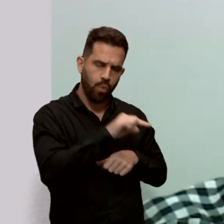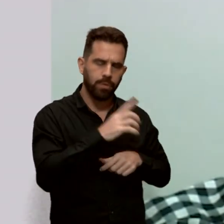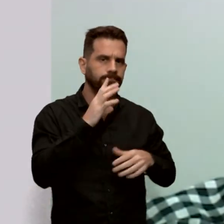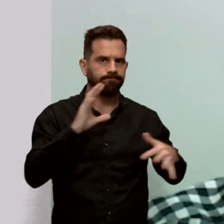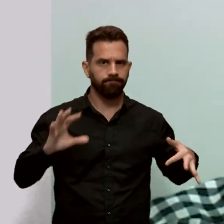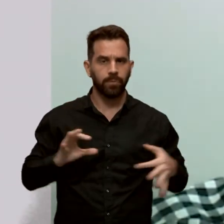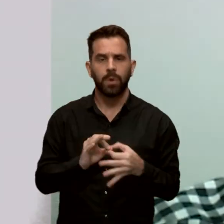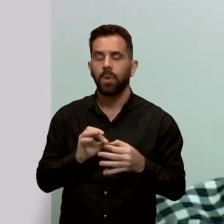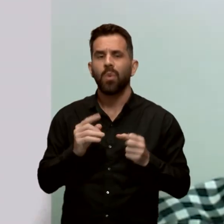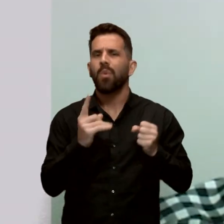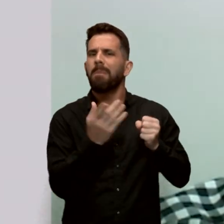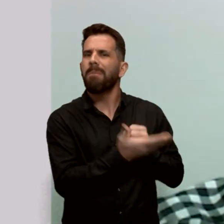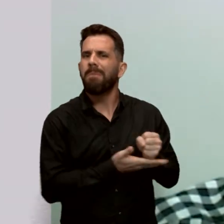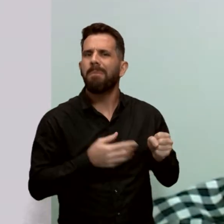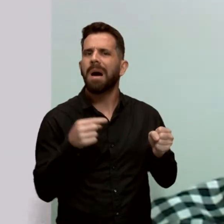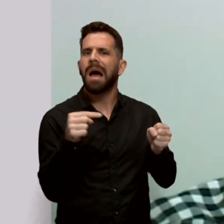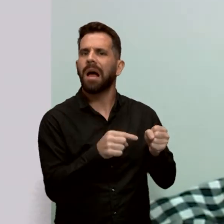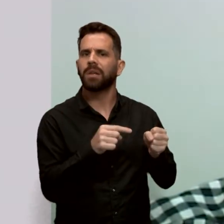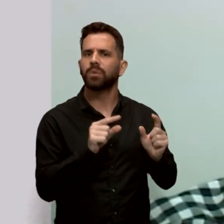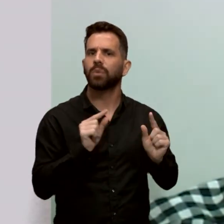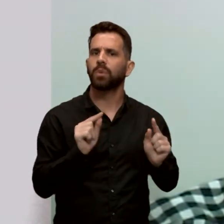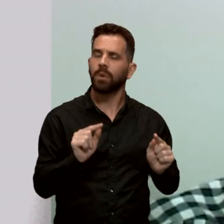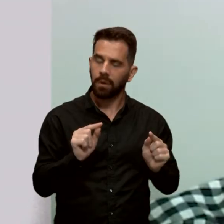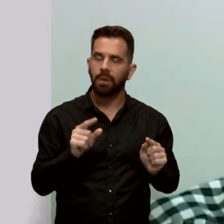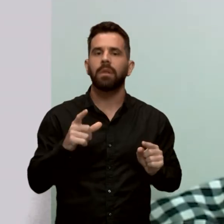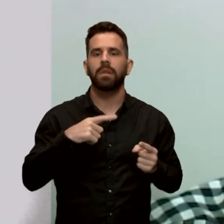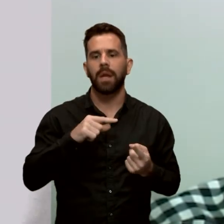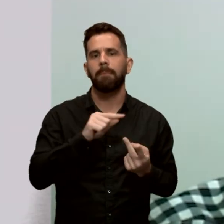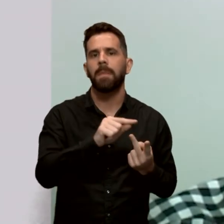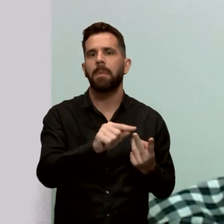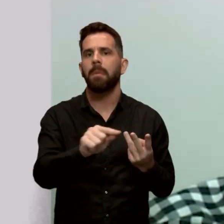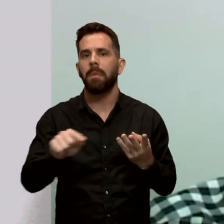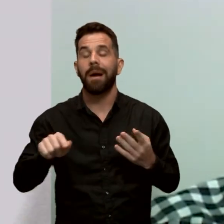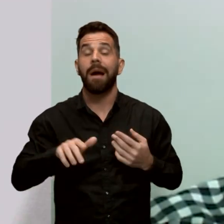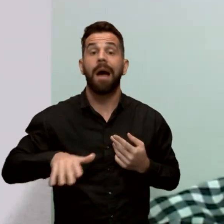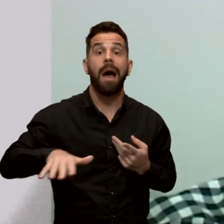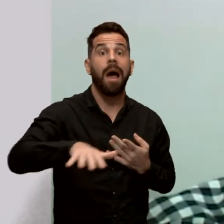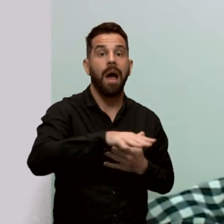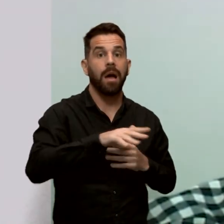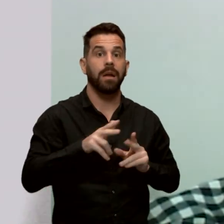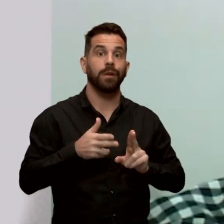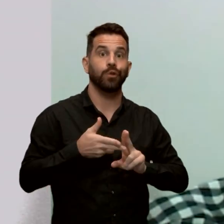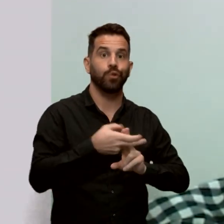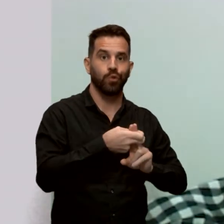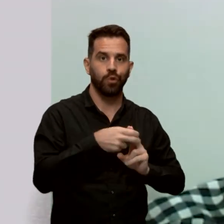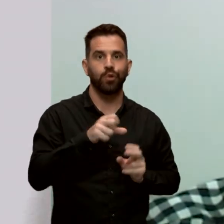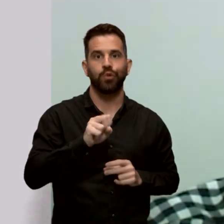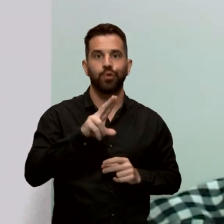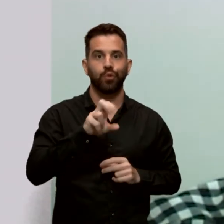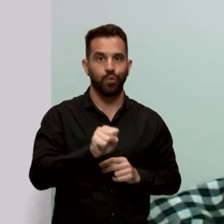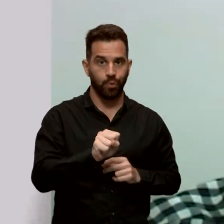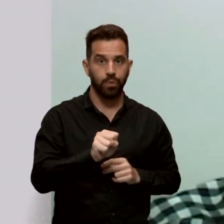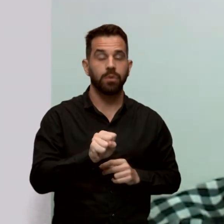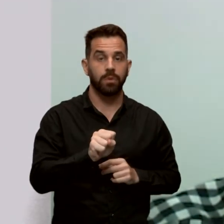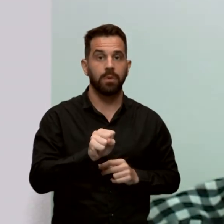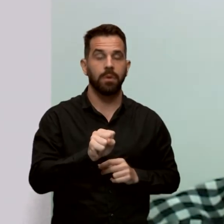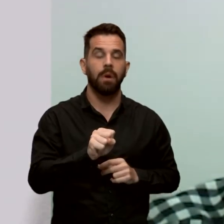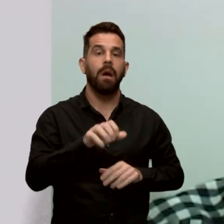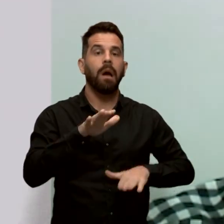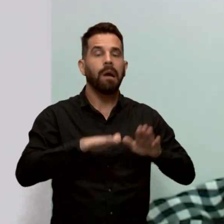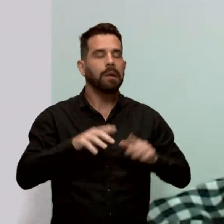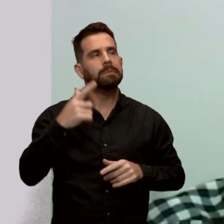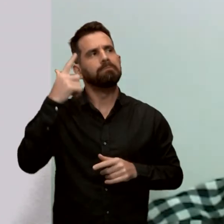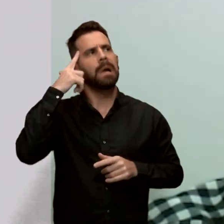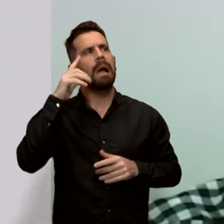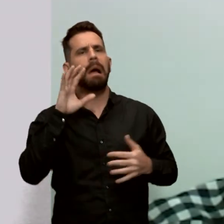de formação é a formação em áreas prioritárias do SUS. Então, muitas vezes a gente não relaciona o médico